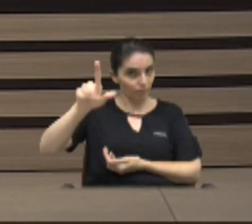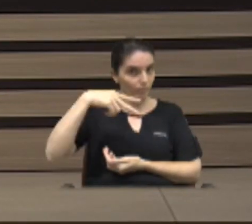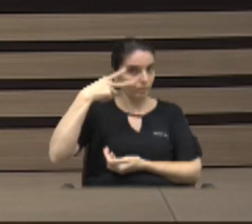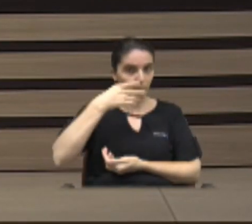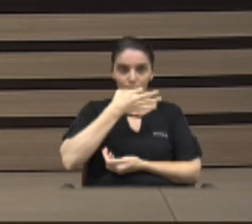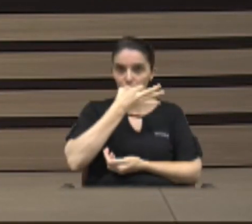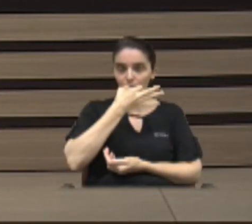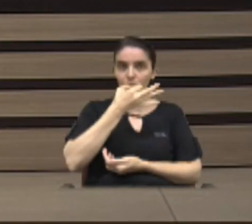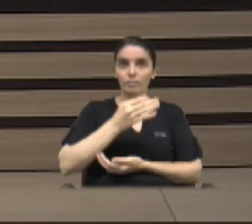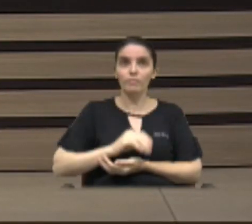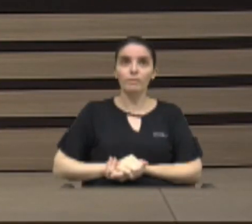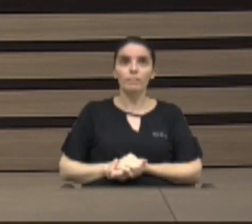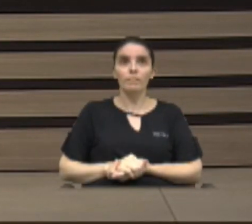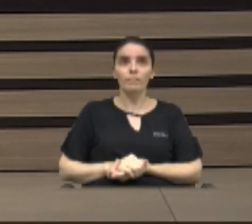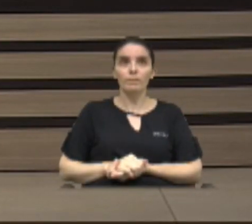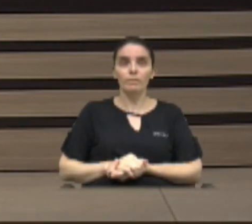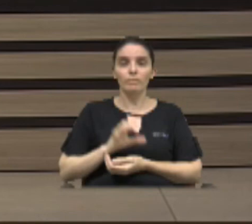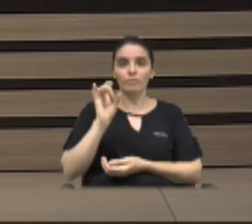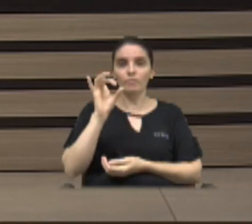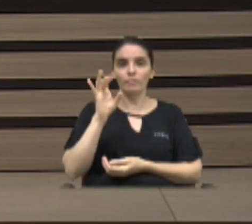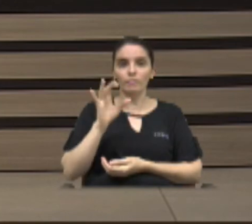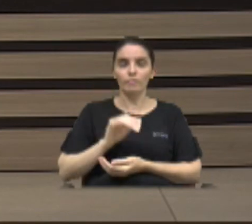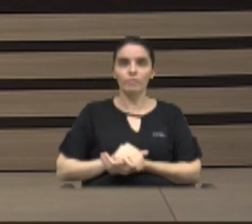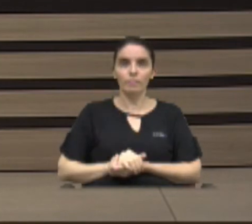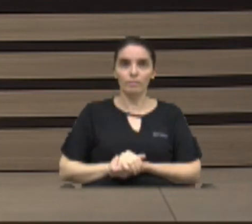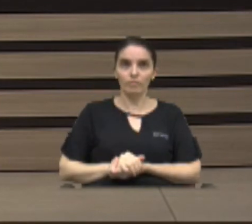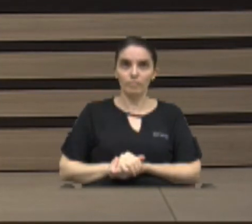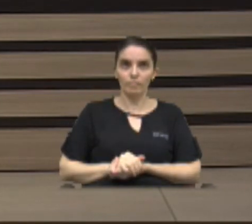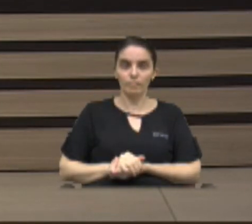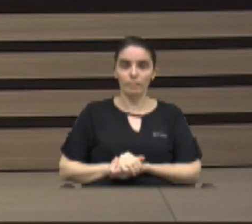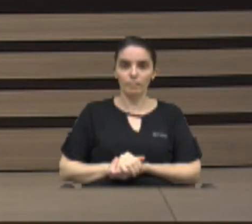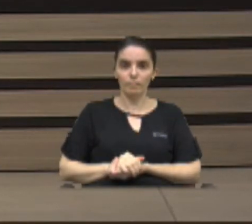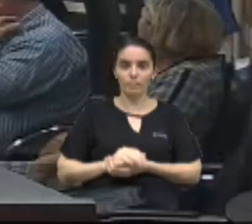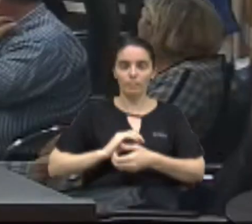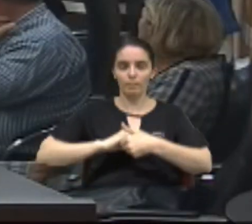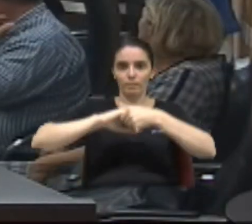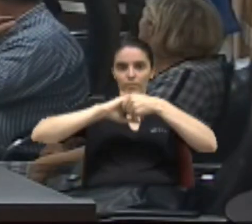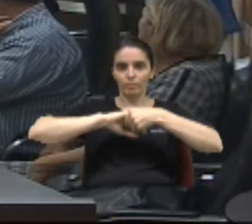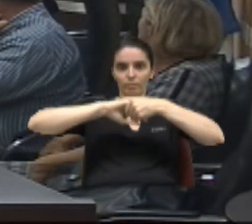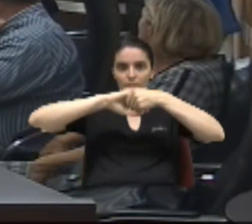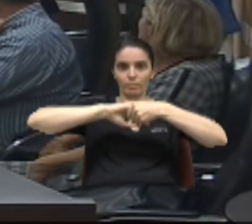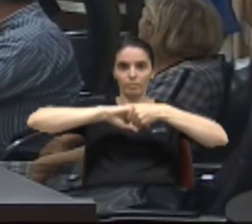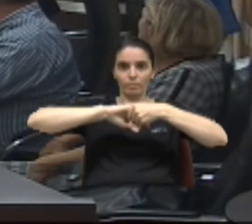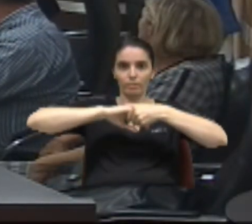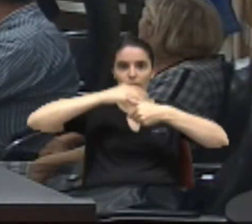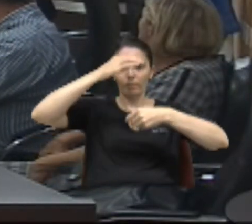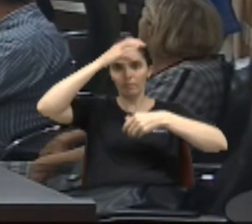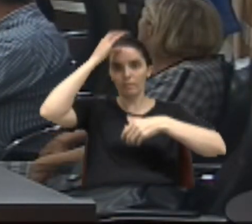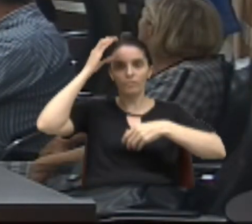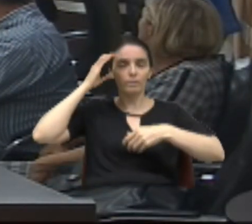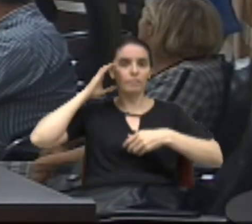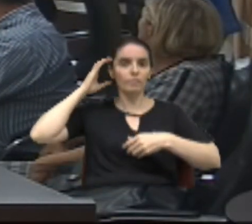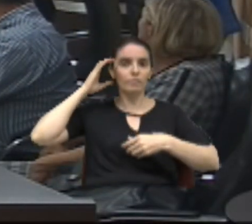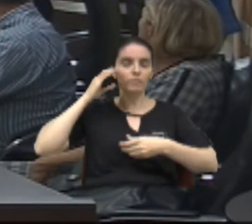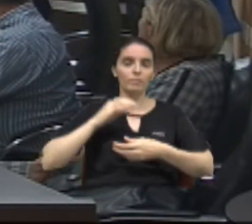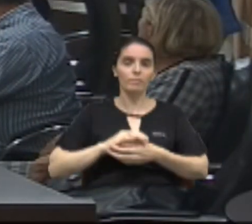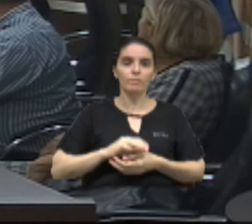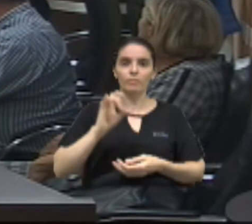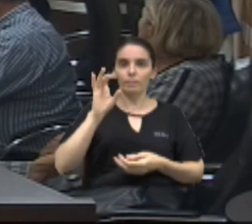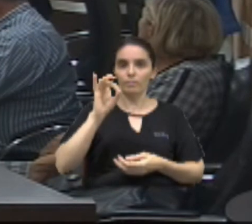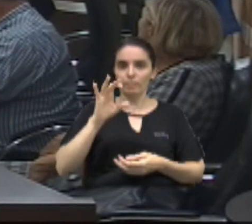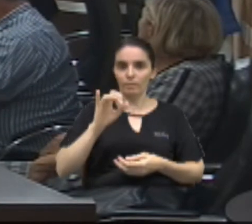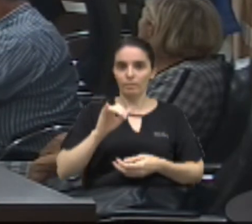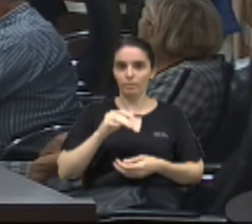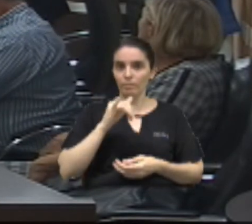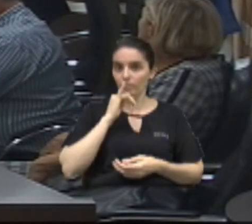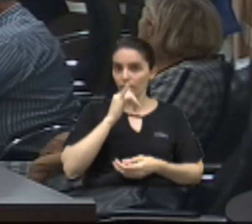palavra? Eu gostaria, só para encerrar, pois não? Quero parabenizar a vereadora Carolina Pontes e só